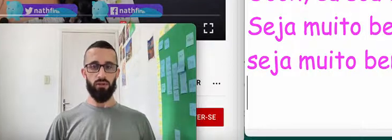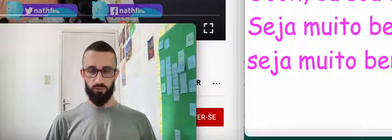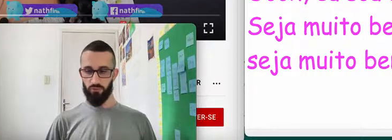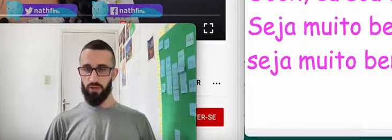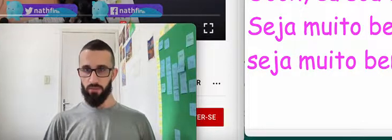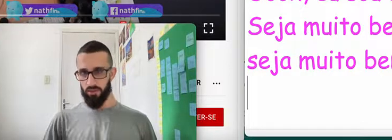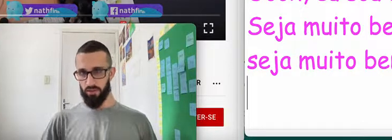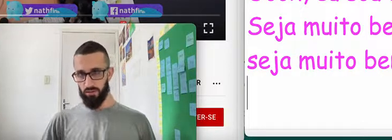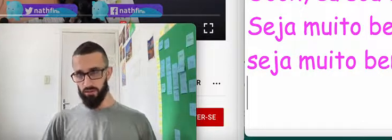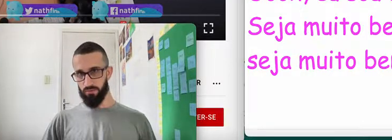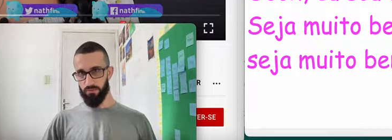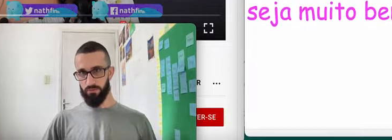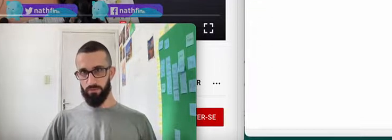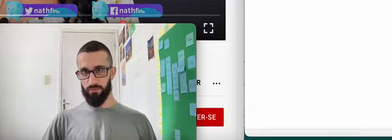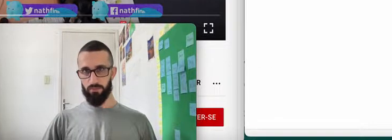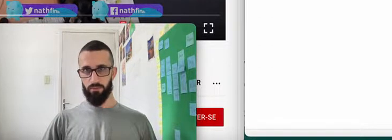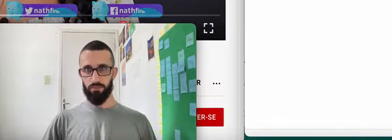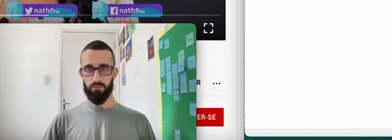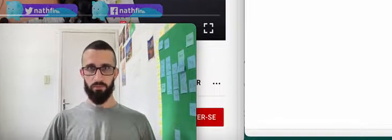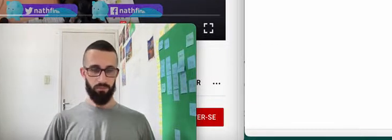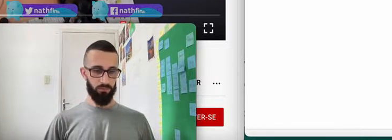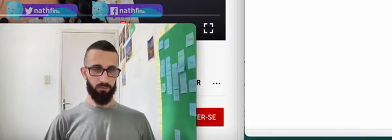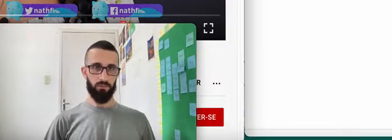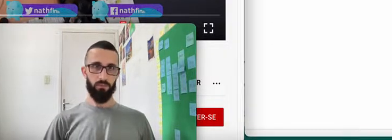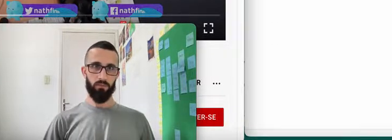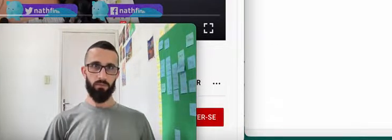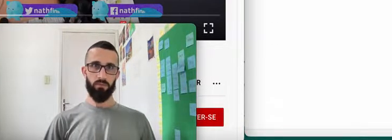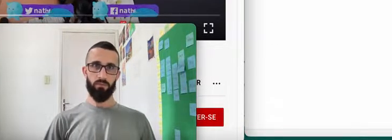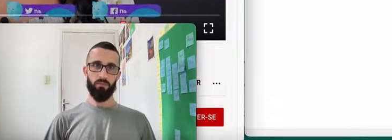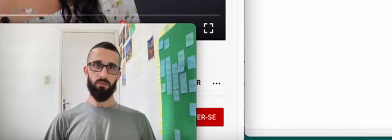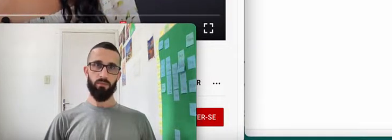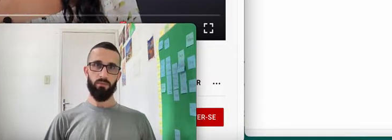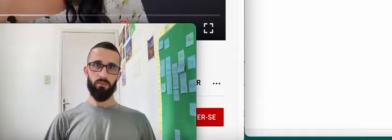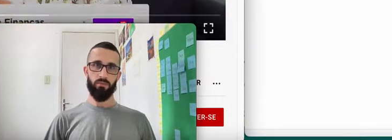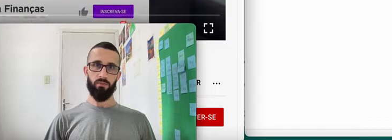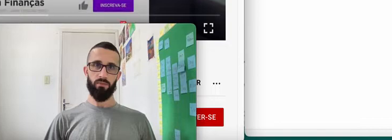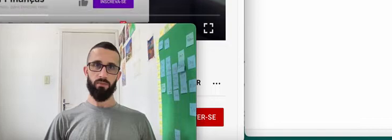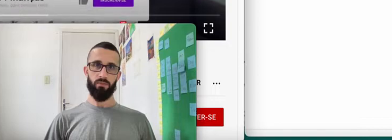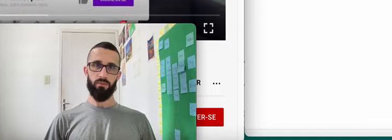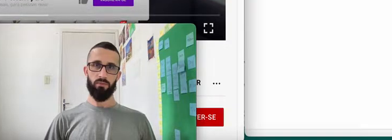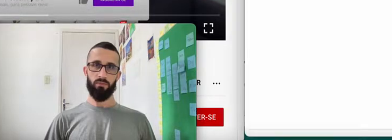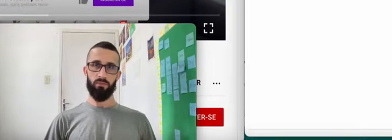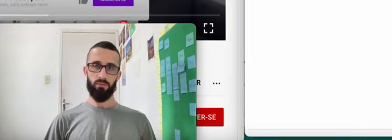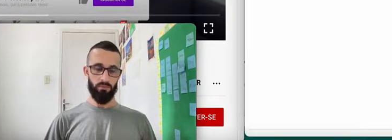Be welcome female Aqui no canal